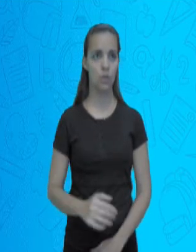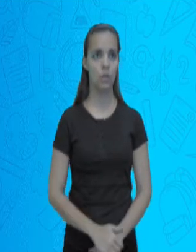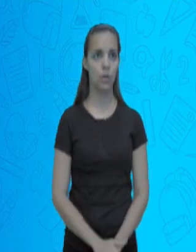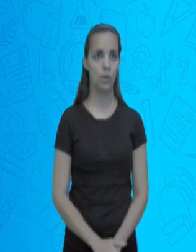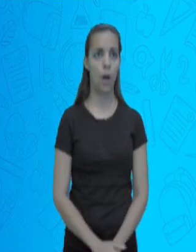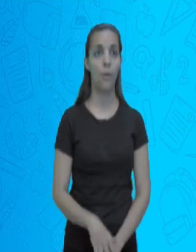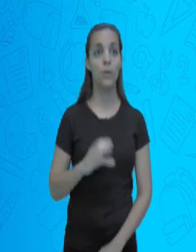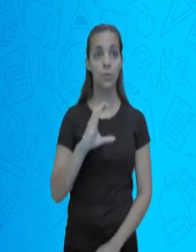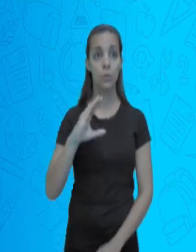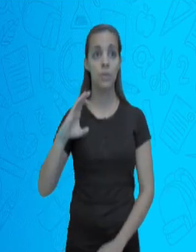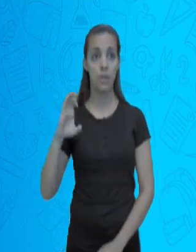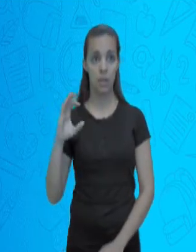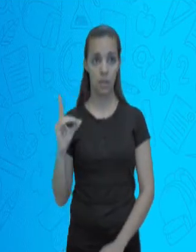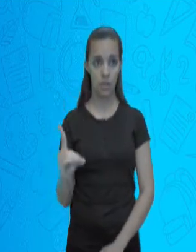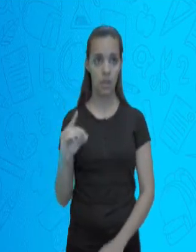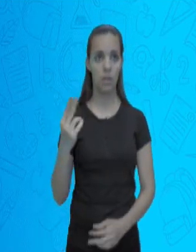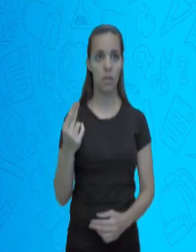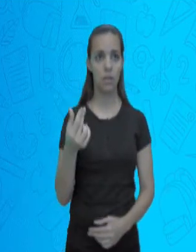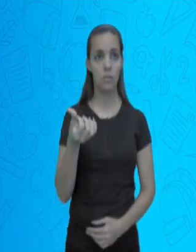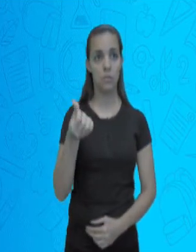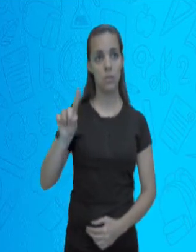mede 6,6.